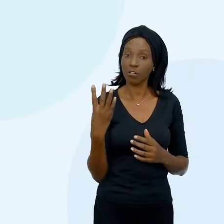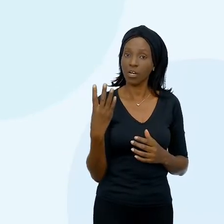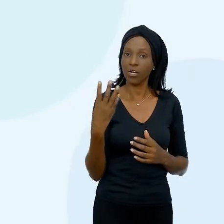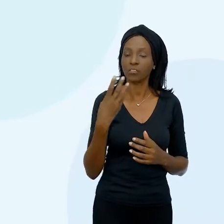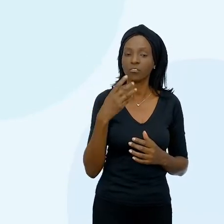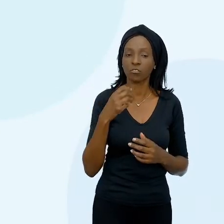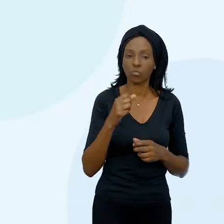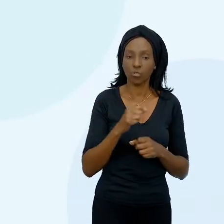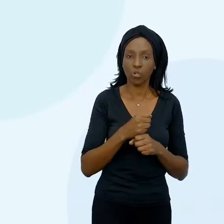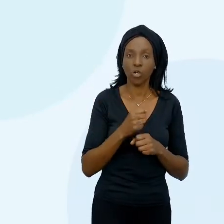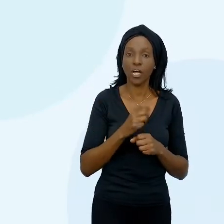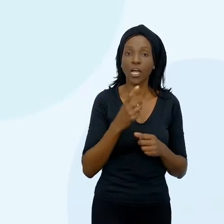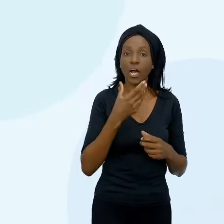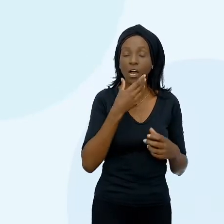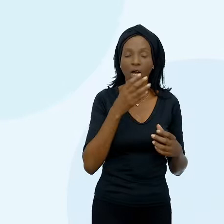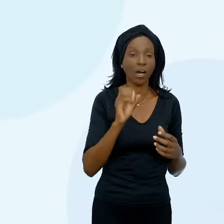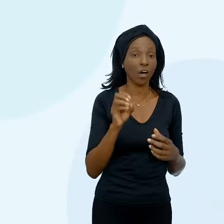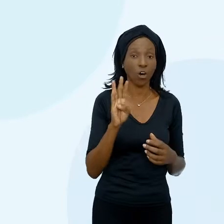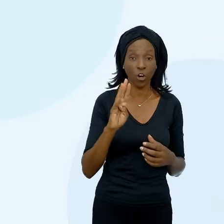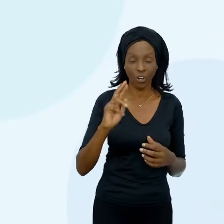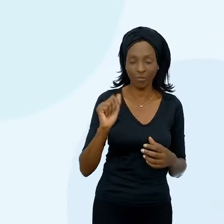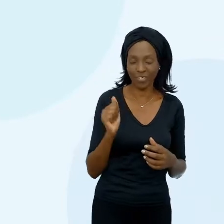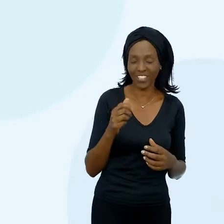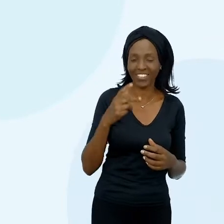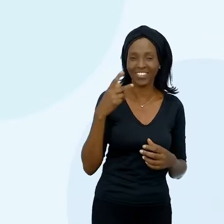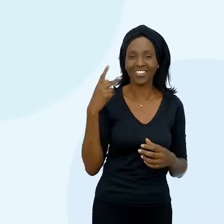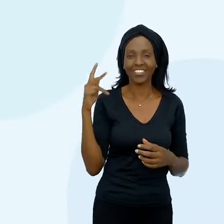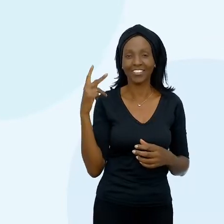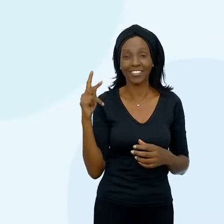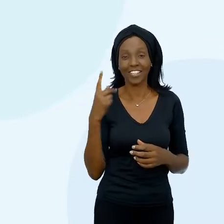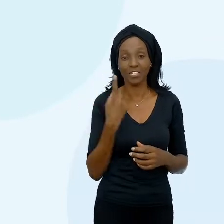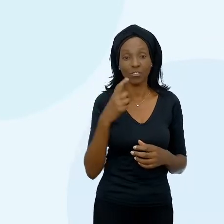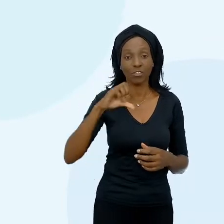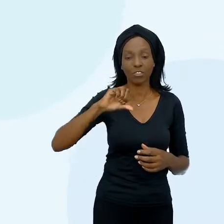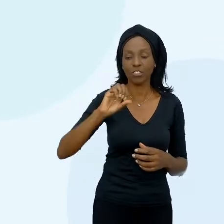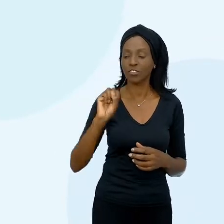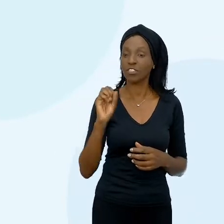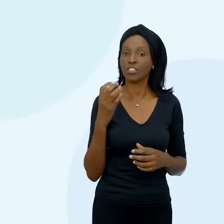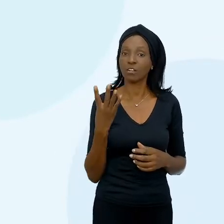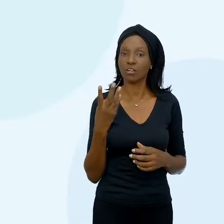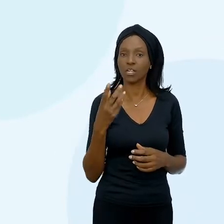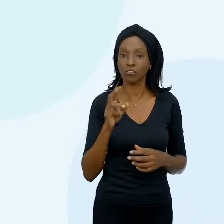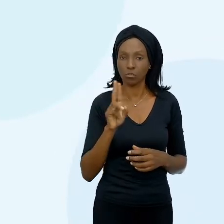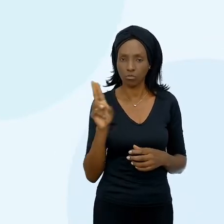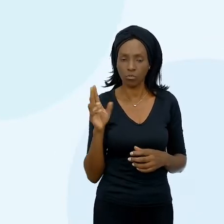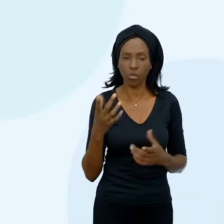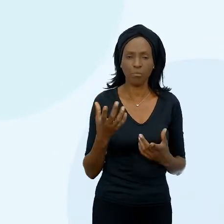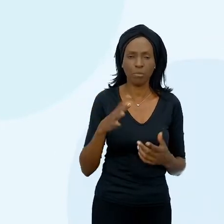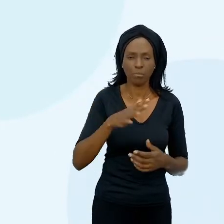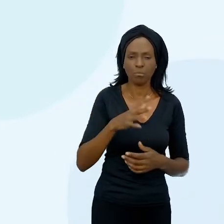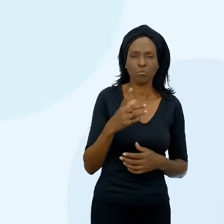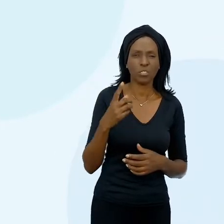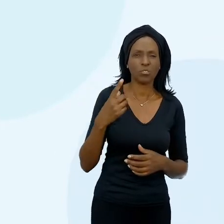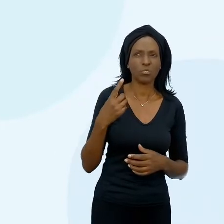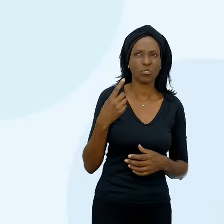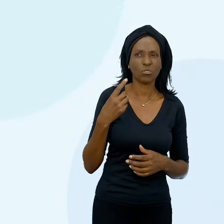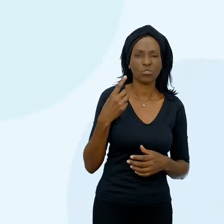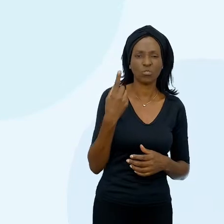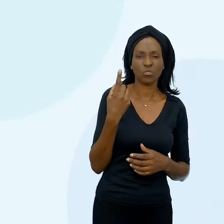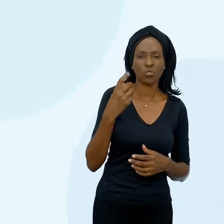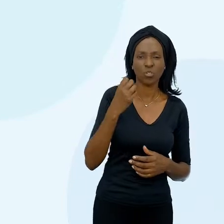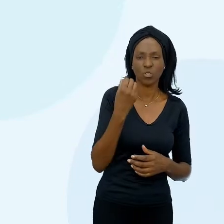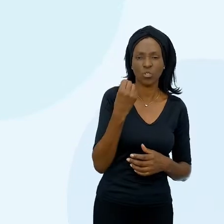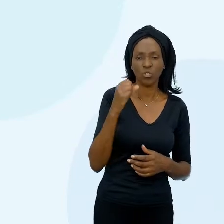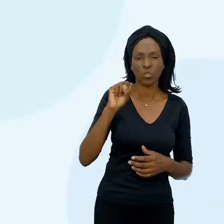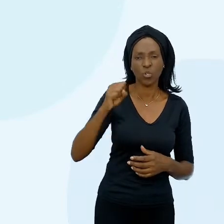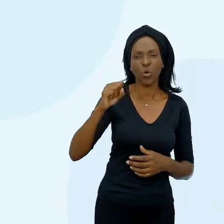1984. A gente olha para essa obra, pessoal, que tem pelo menos aí uns 70 ou 80 anos de idade, e a gente começa a